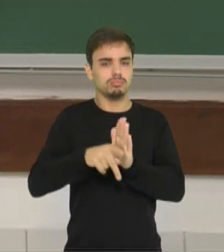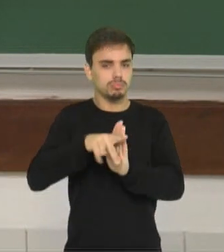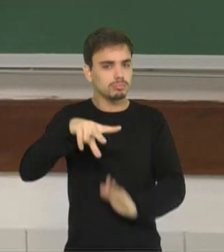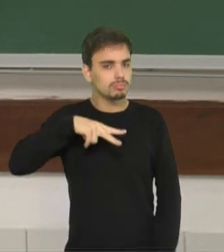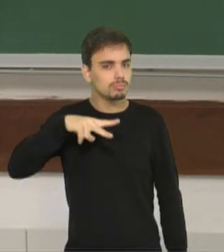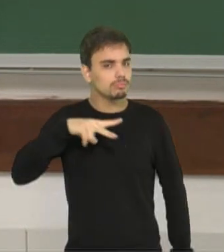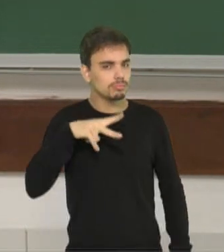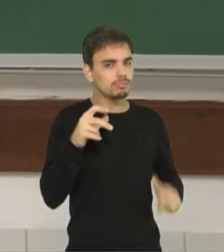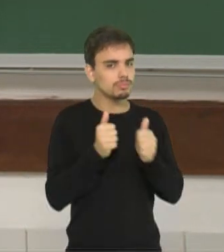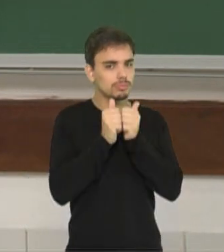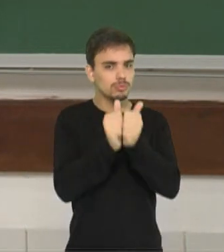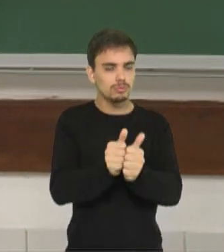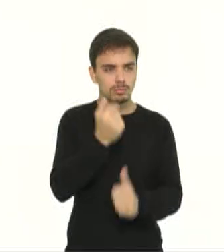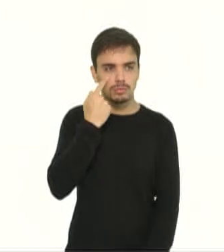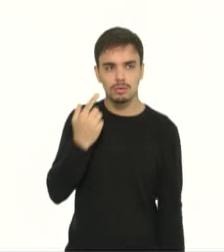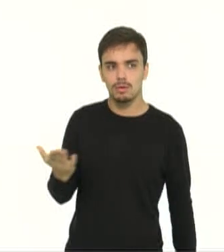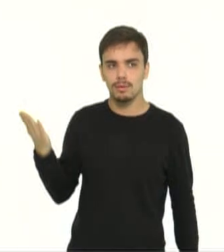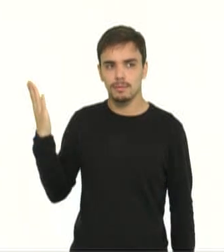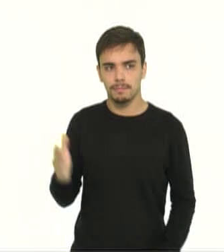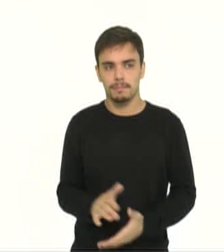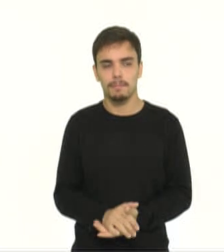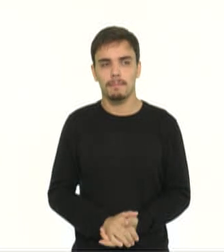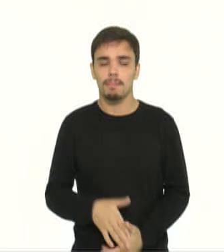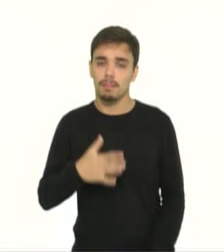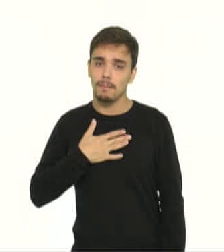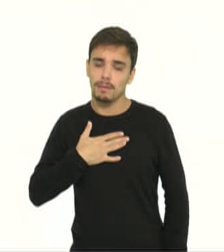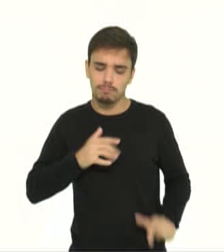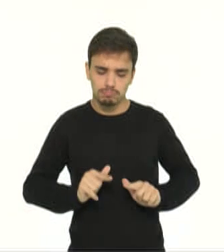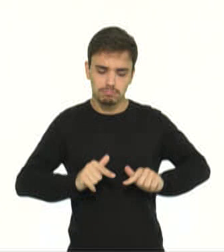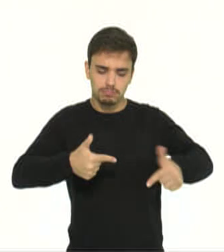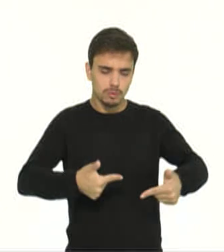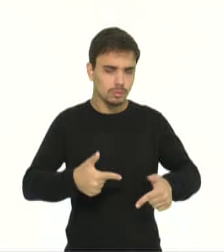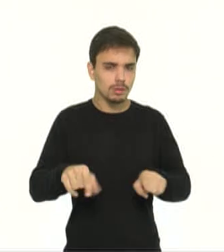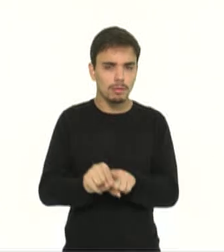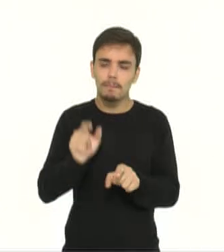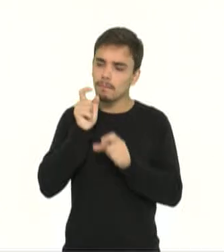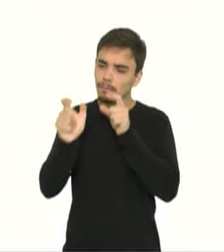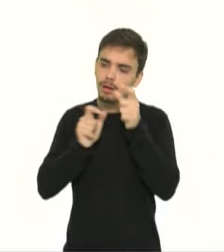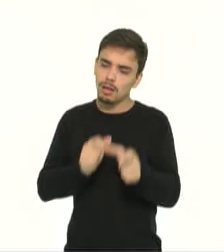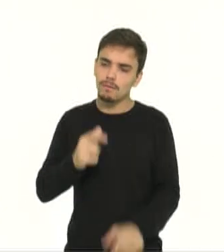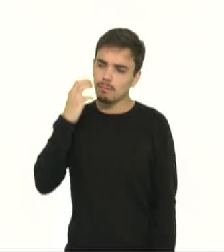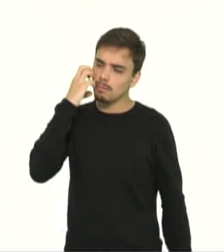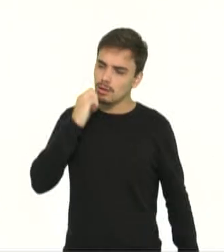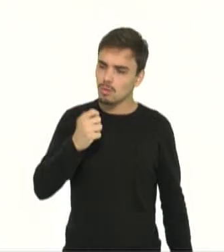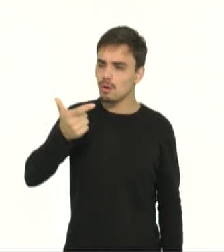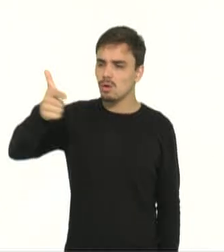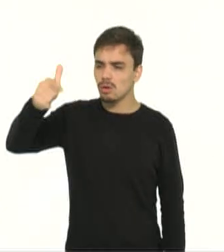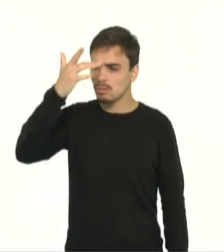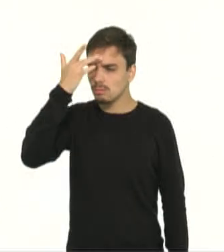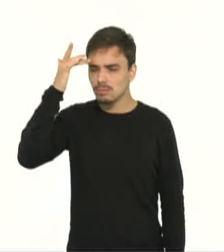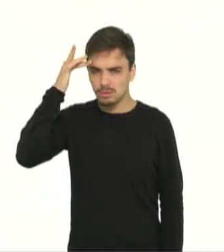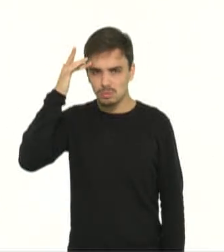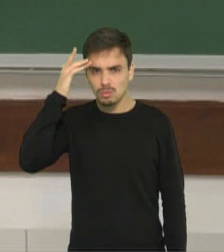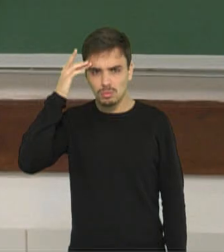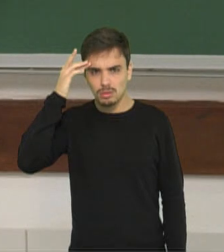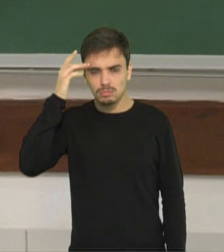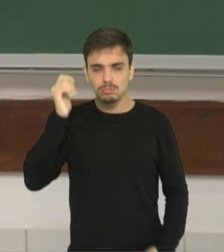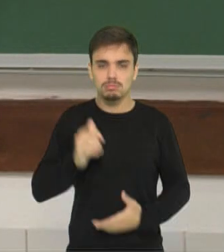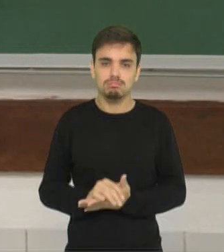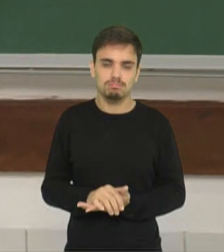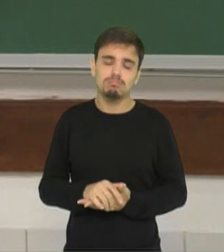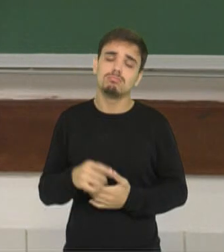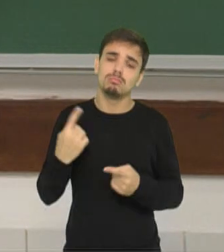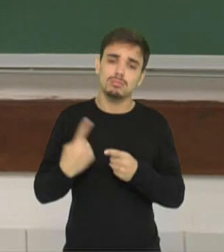vamos refletir juntos. Ó, minhas atitudes ou palavras têm magoado alguém? É porque é